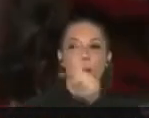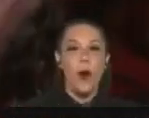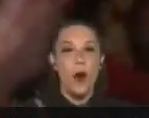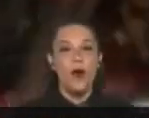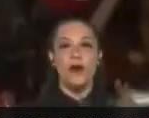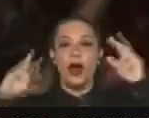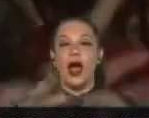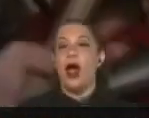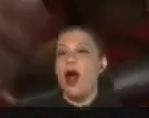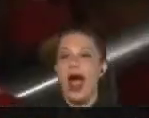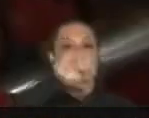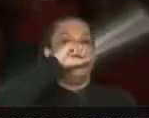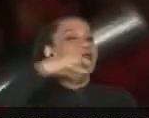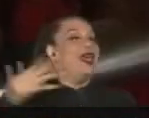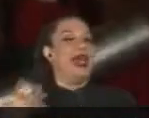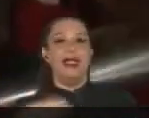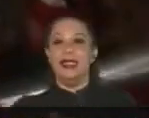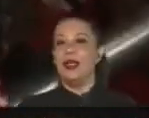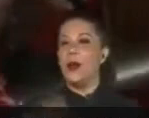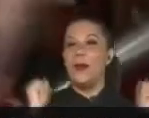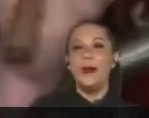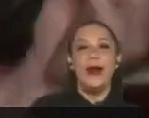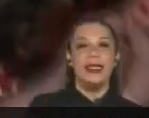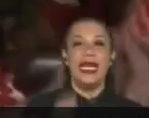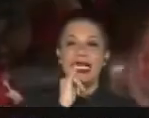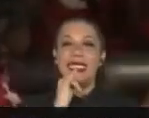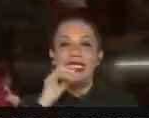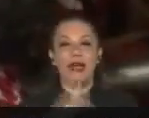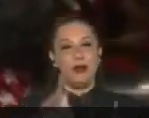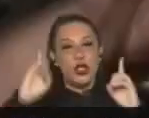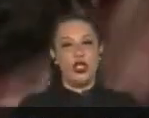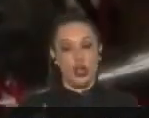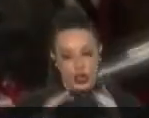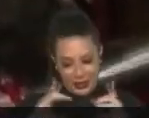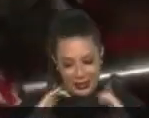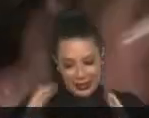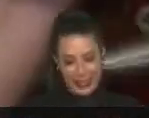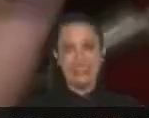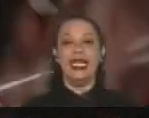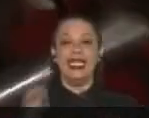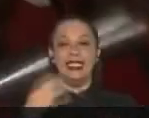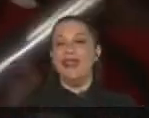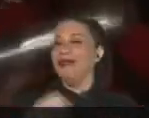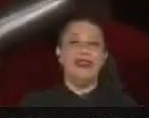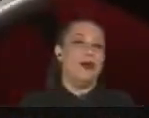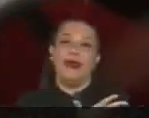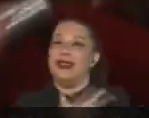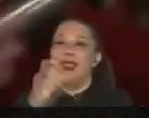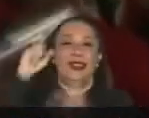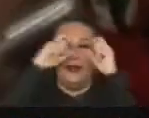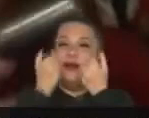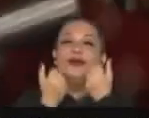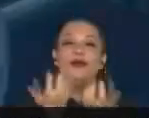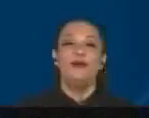O respirar, a gente poder ter o mínimo de dignidade. Não sei, tô emocionada, é difícil, mas